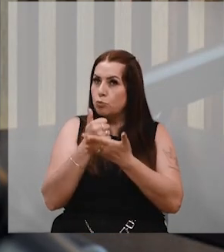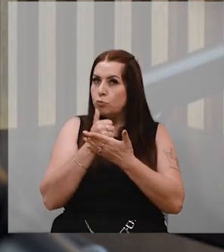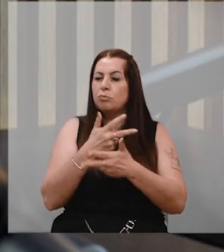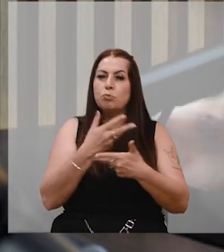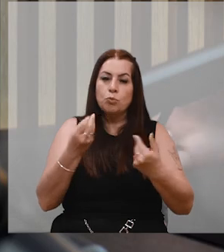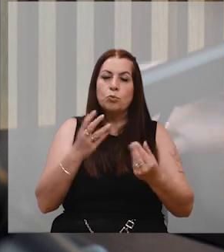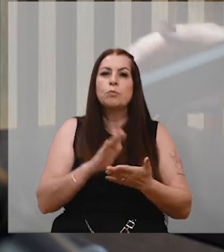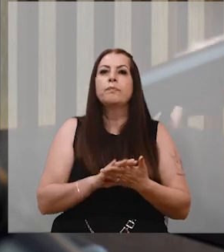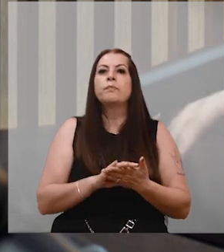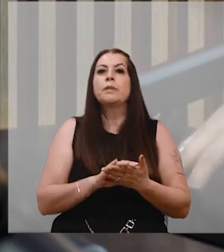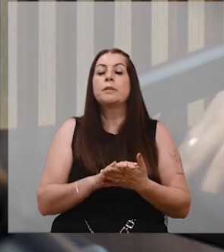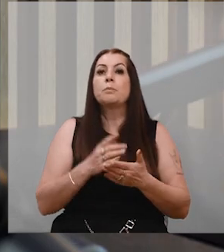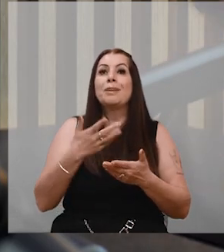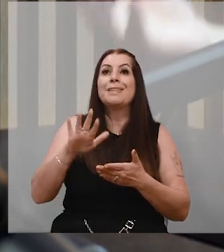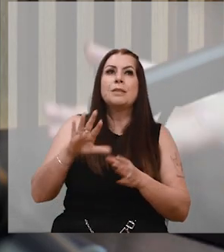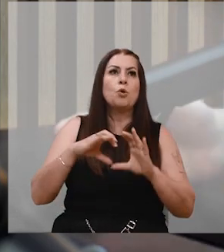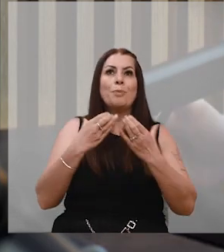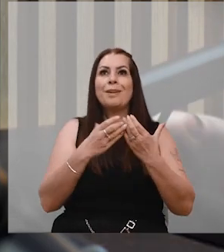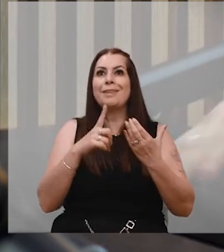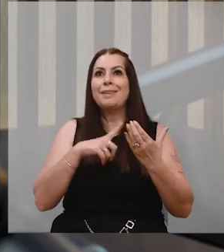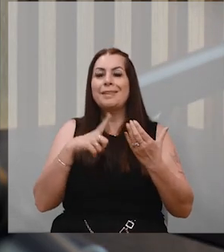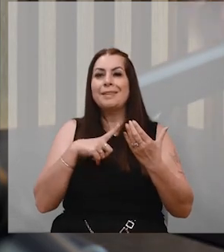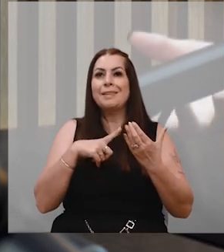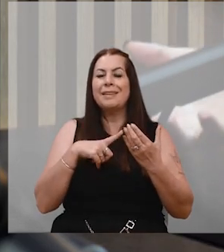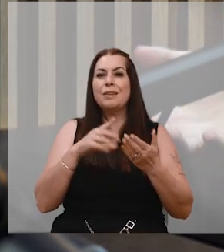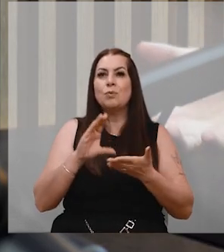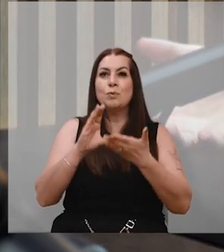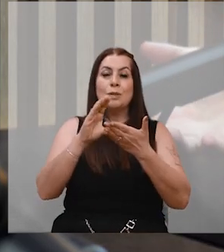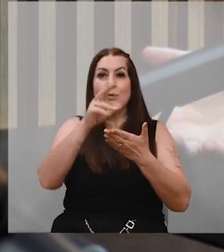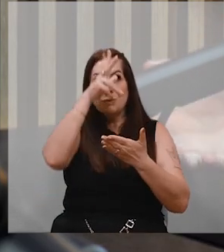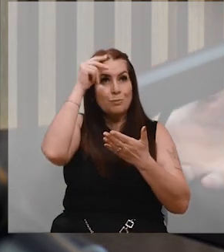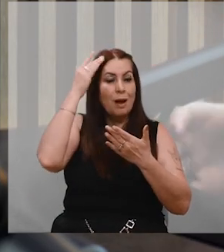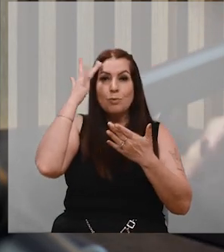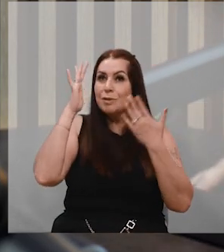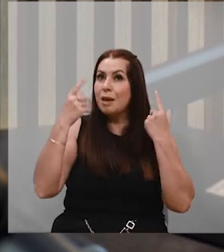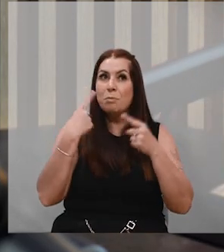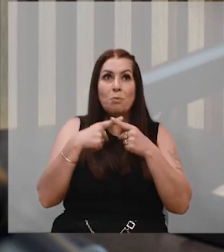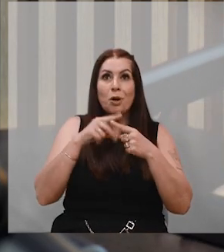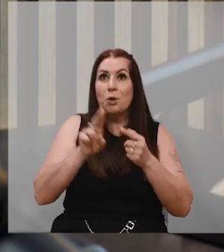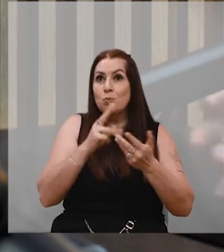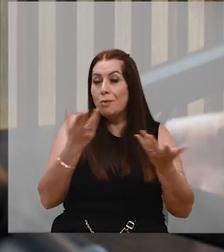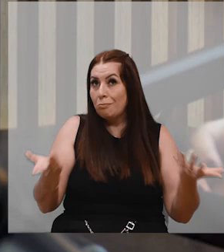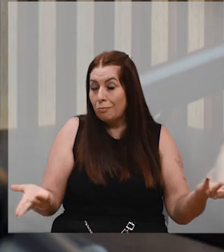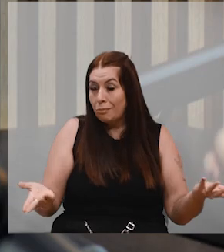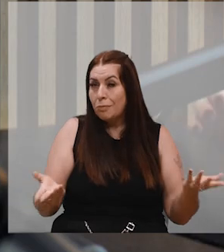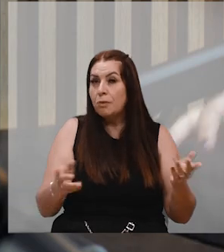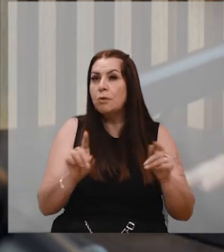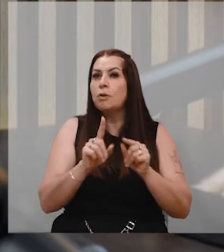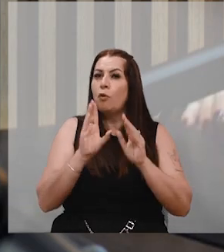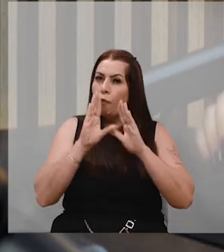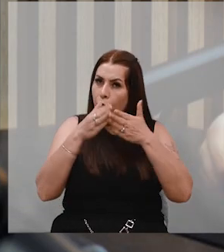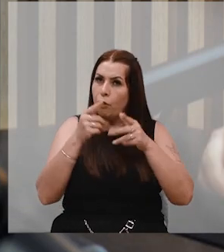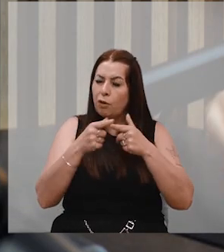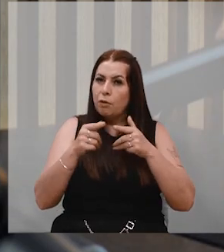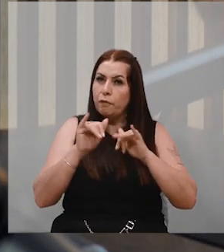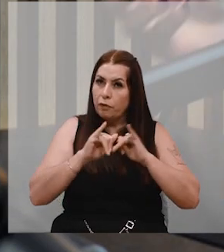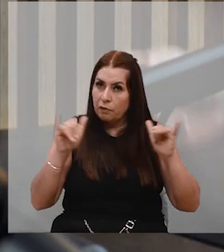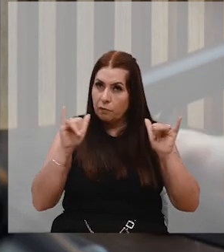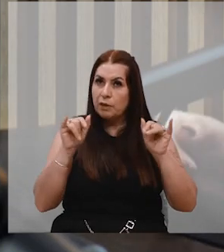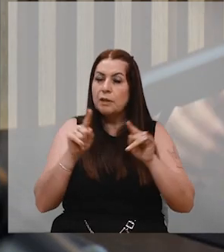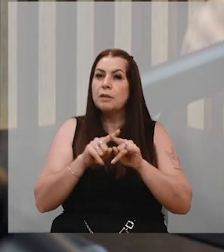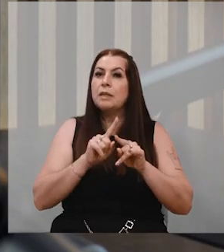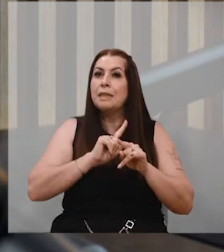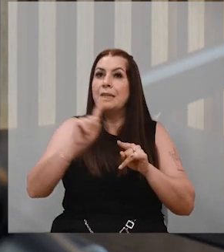Porque às vezes a comunidade não sabe que existem os conselhos municipais ou não sabe para que eles servem. Então, o foco também foi isso, foi informar. Então, a gente ia